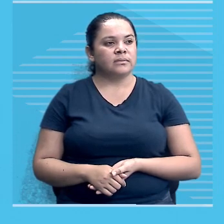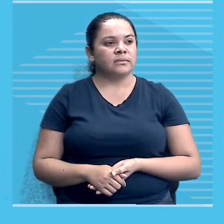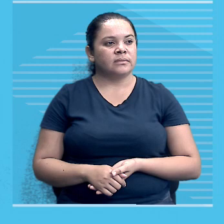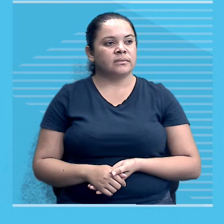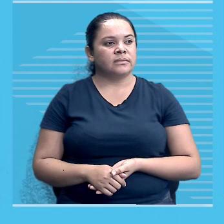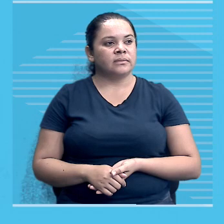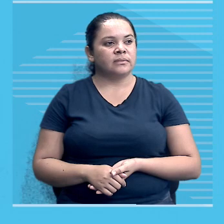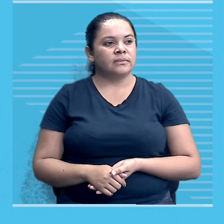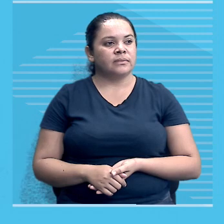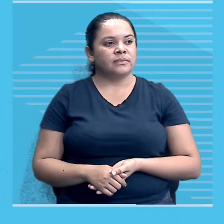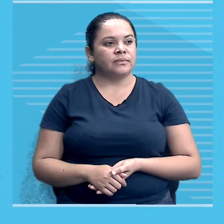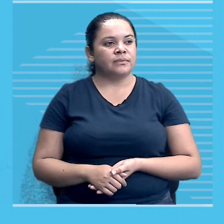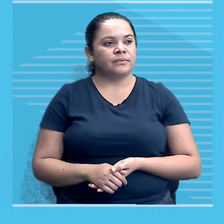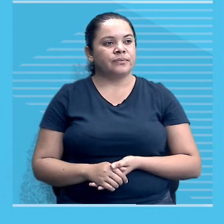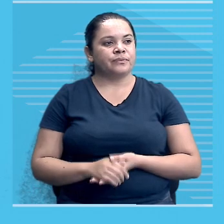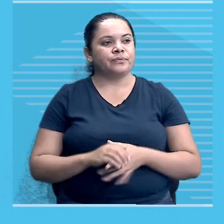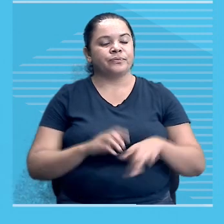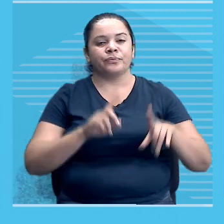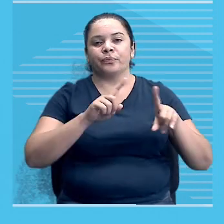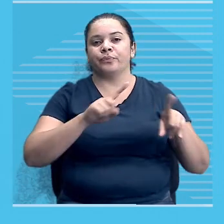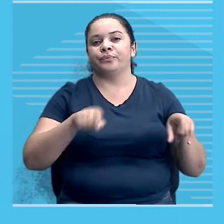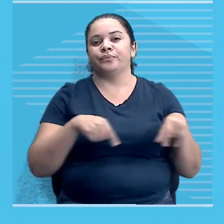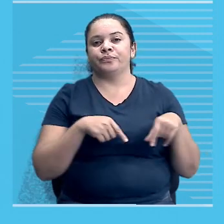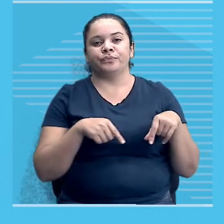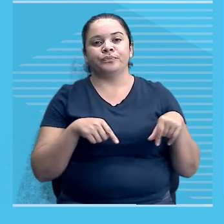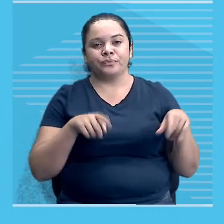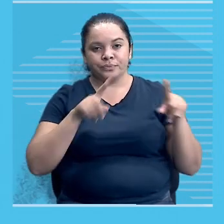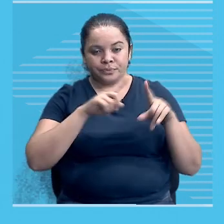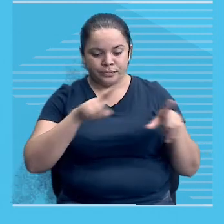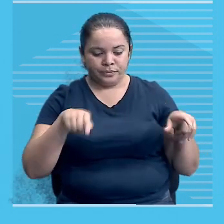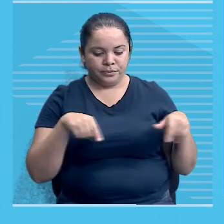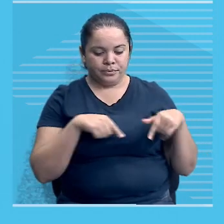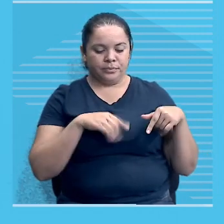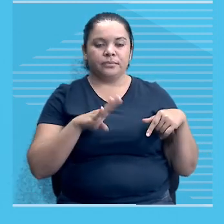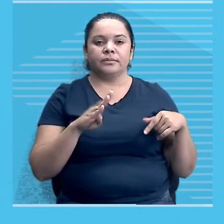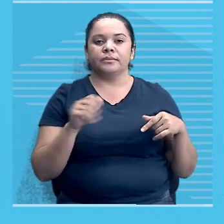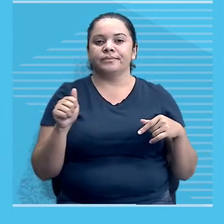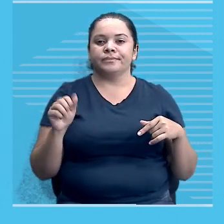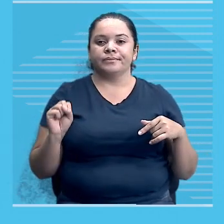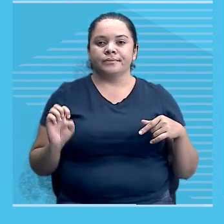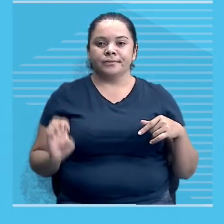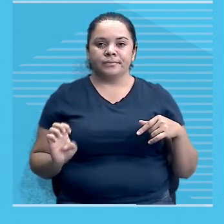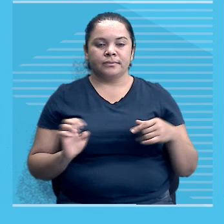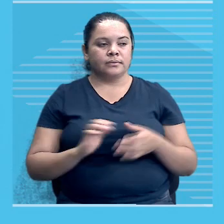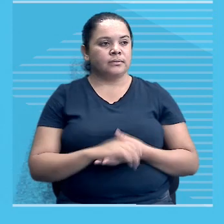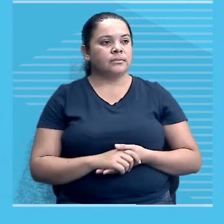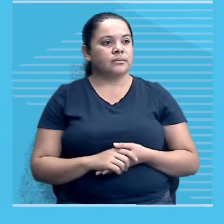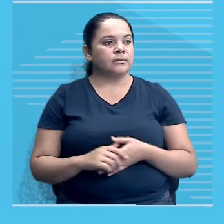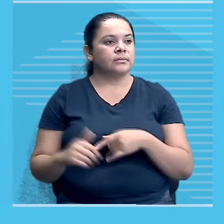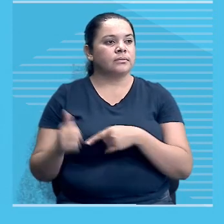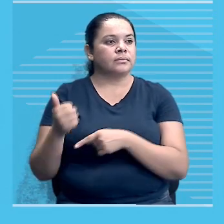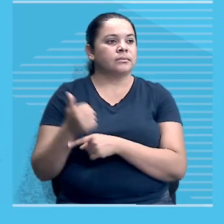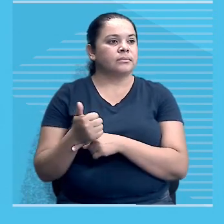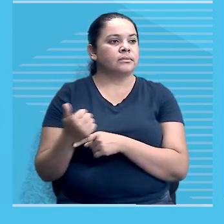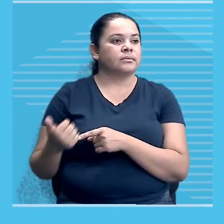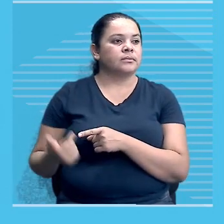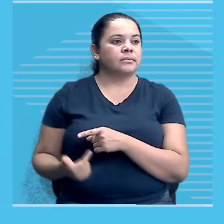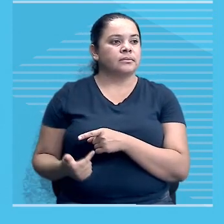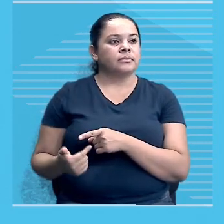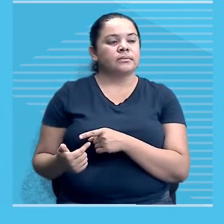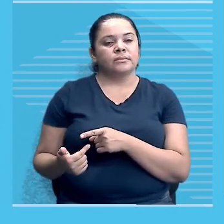vermelho estou apontando a seta em vermelho a minha base aí ó 1 sobre 2